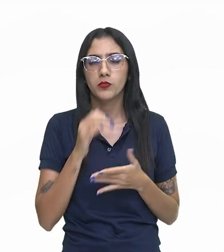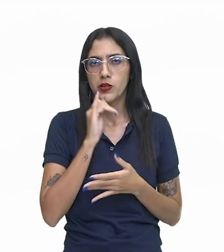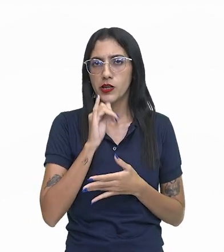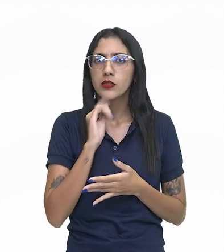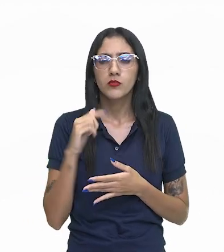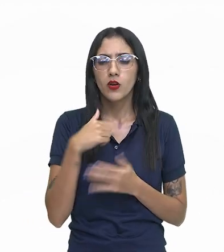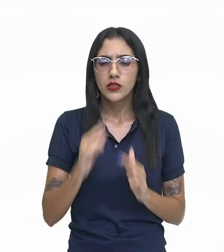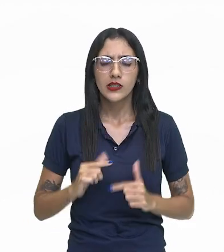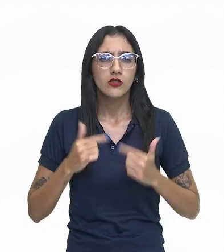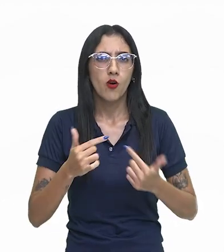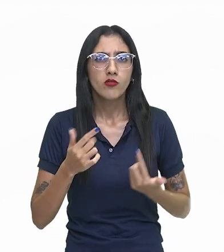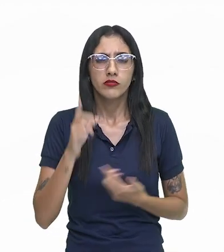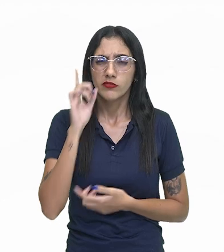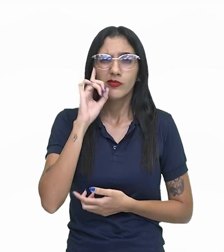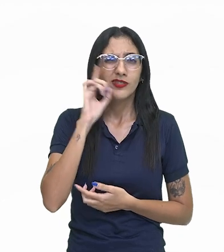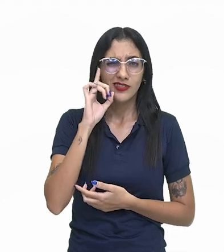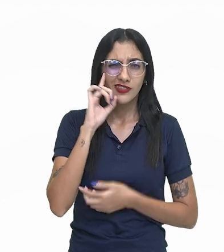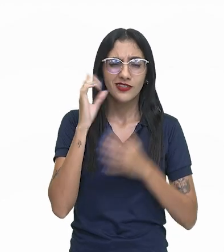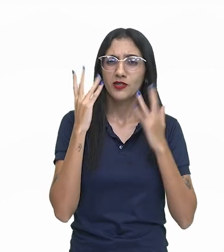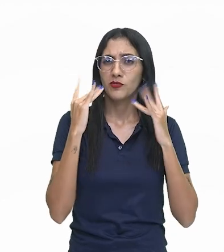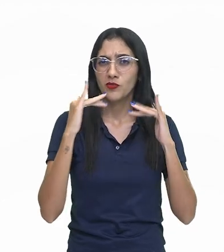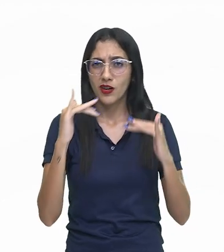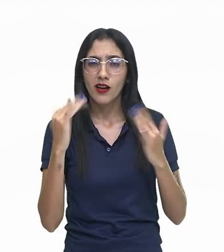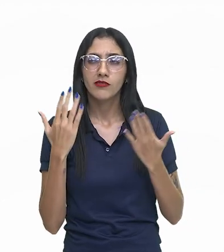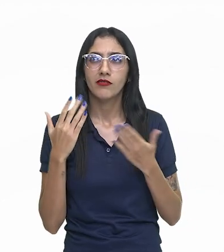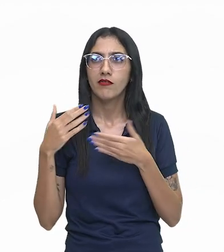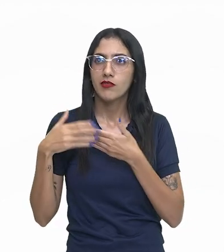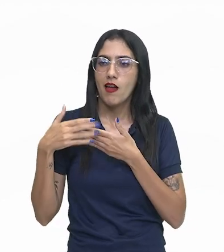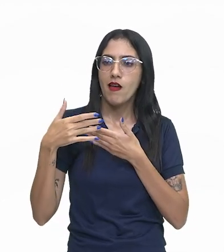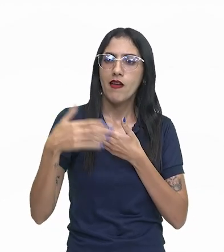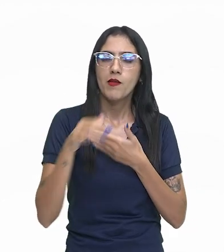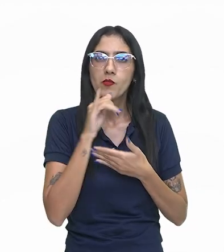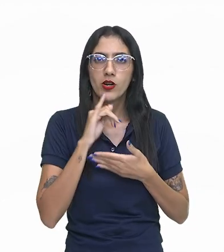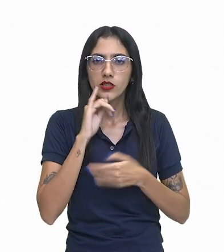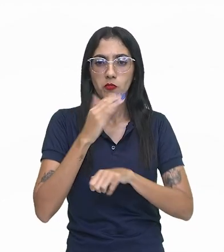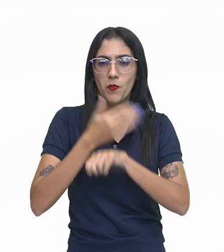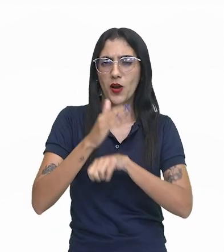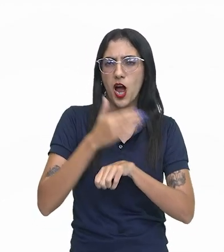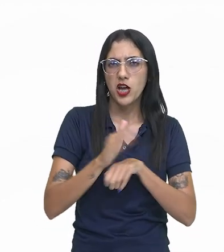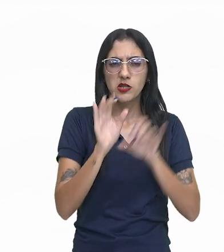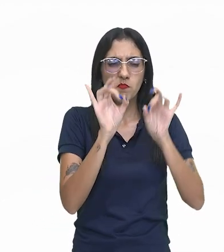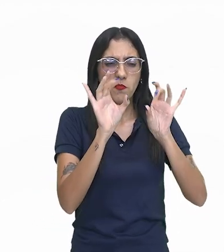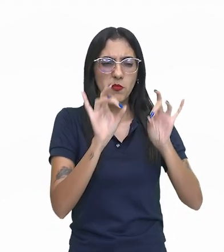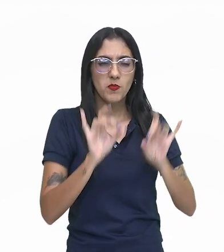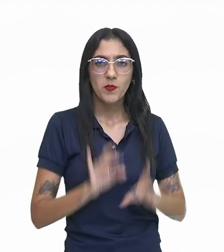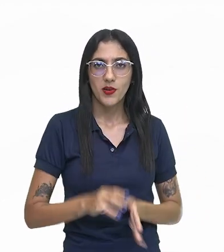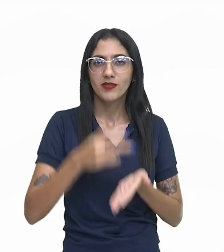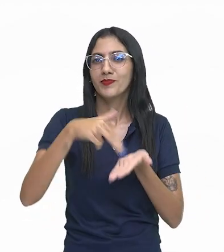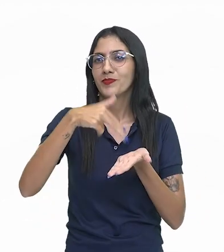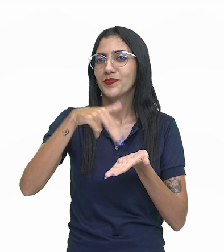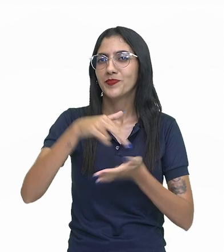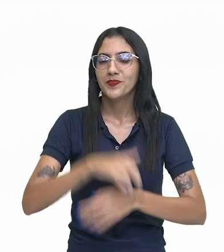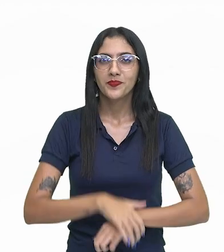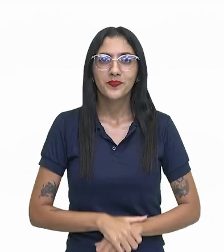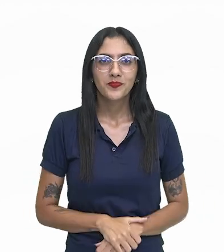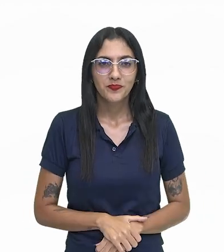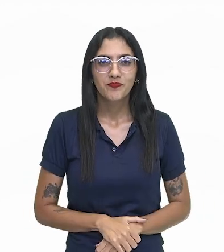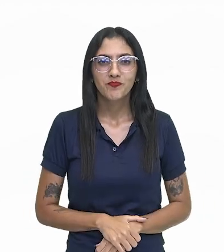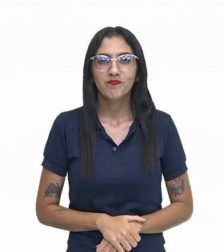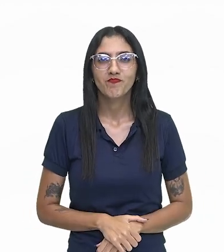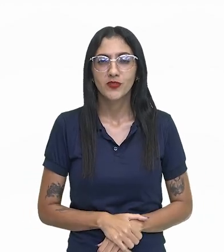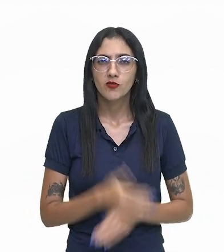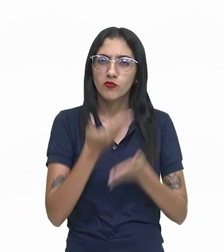ações cotidianas até os que formam as mais elaboradas coreografias. No estudo do